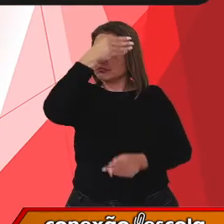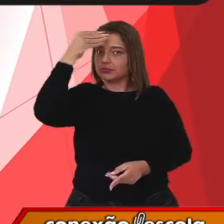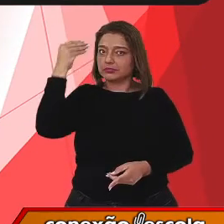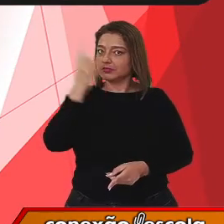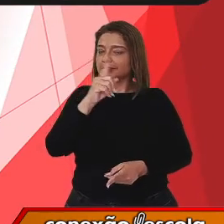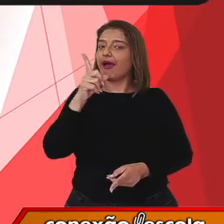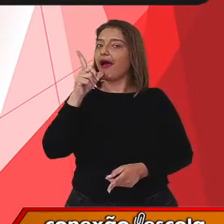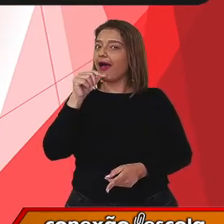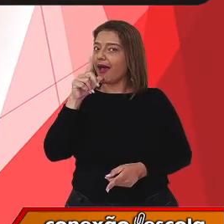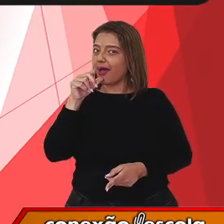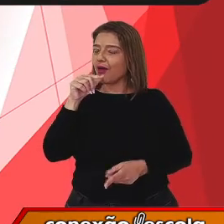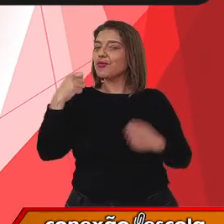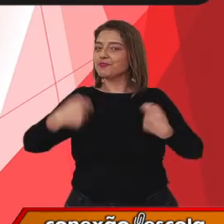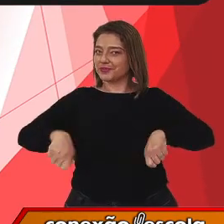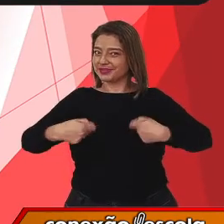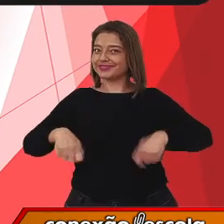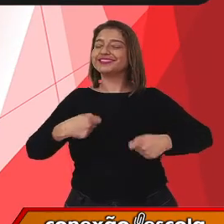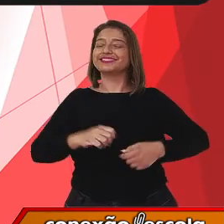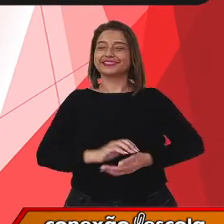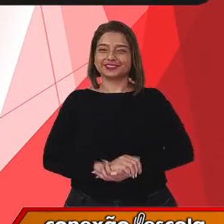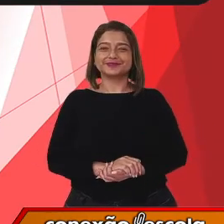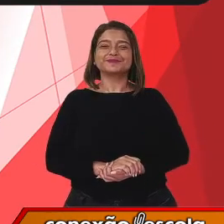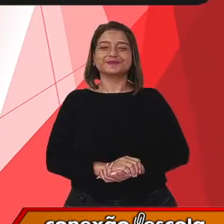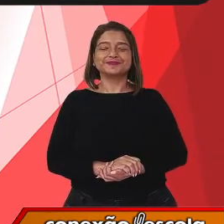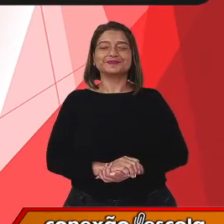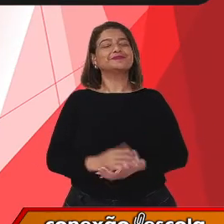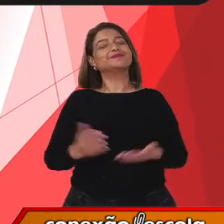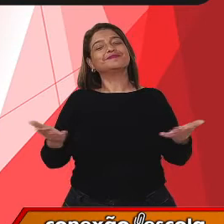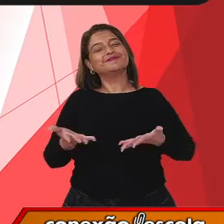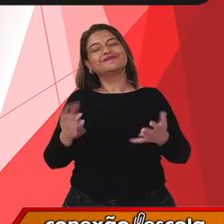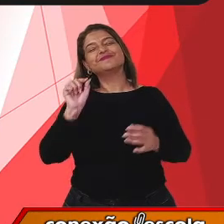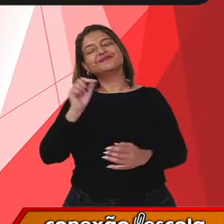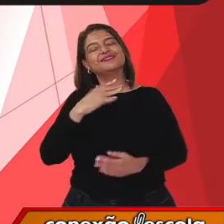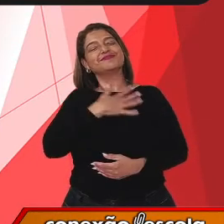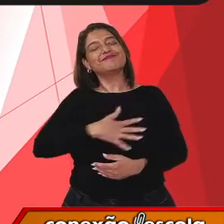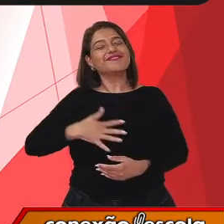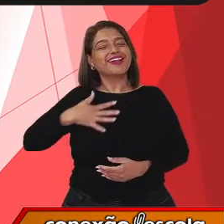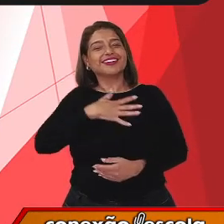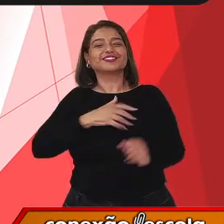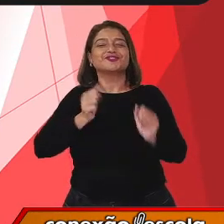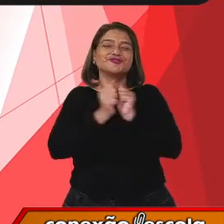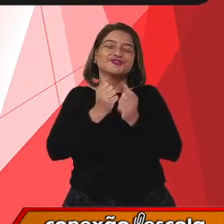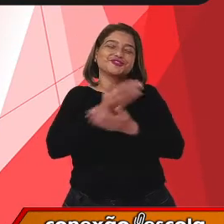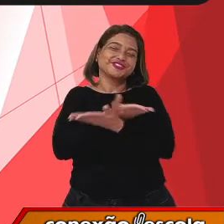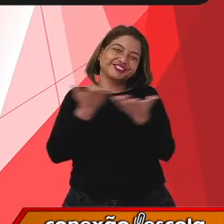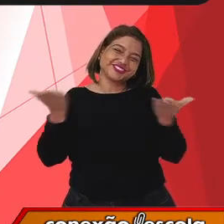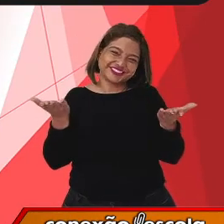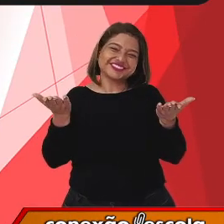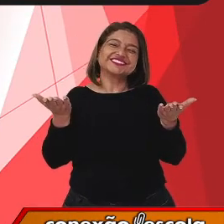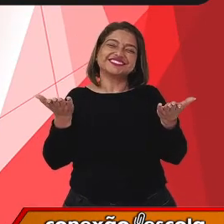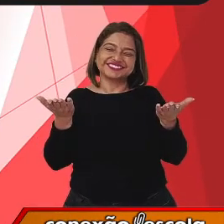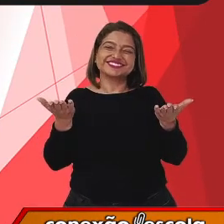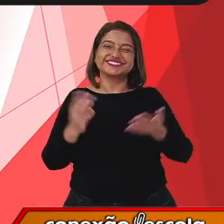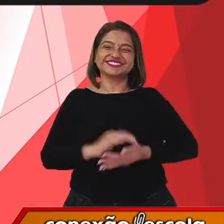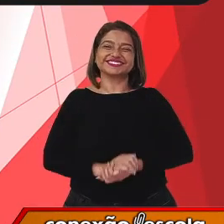ao ladinho do prato, certinho? Pessoal, foi um prazer estar com vocês mais uma